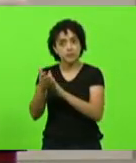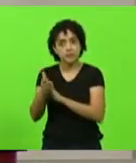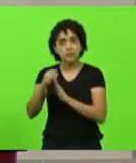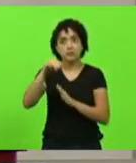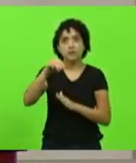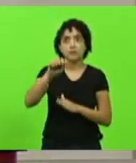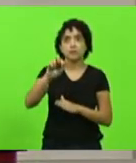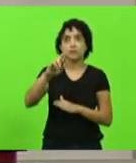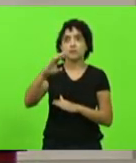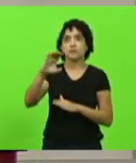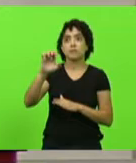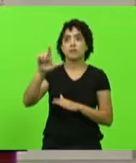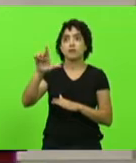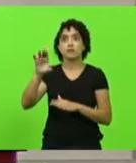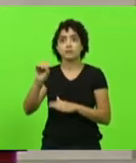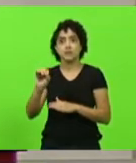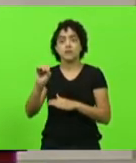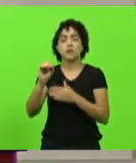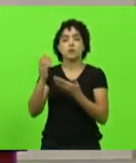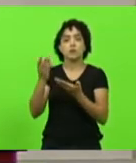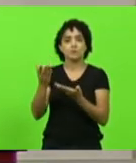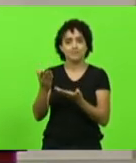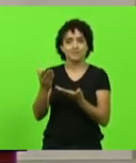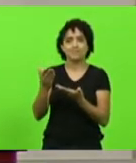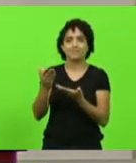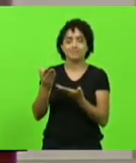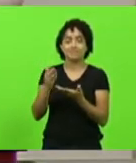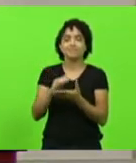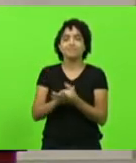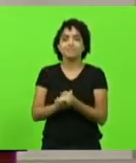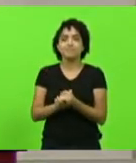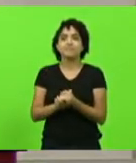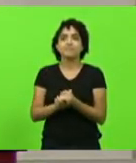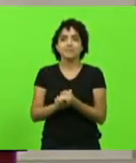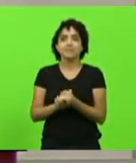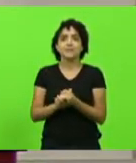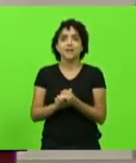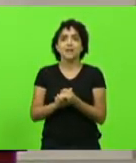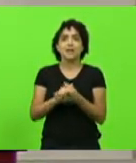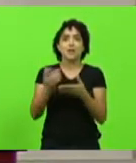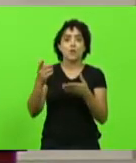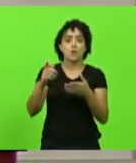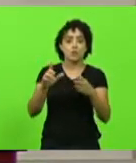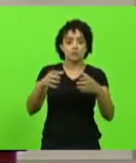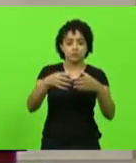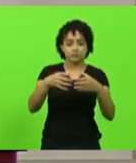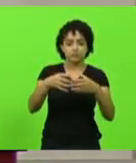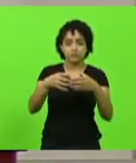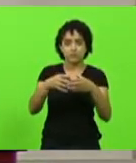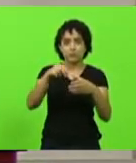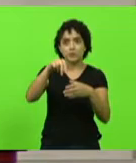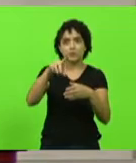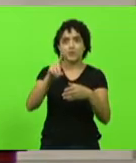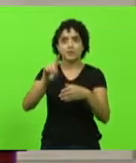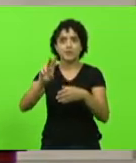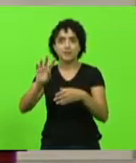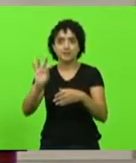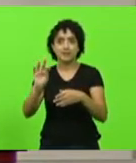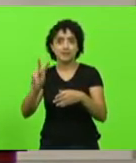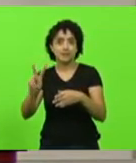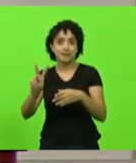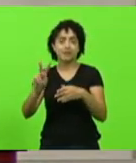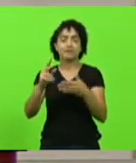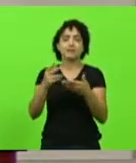por levar, né, uma sucursal, uma filial do grupo NDTV ao município de Rio do Sul. Eu tenho